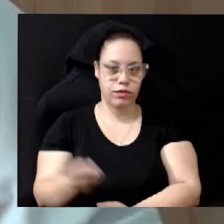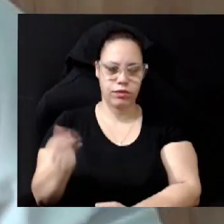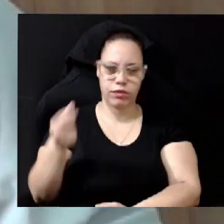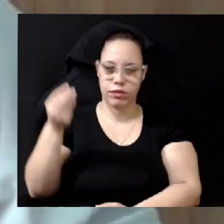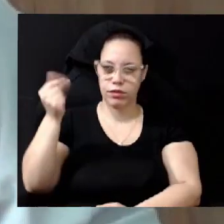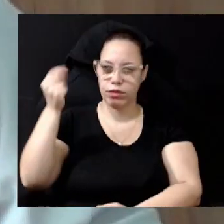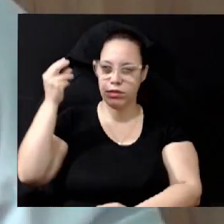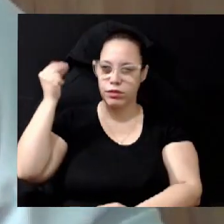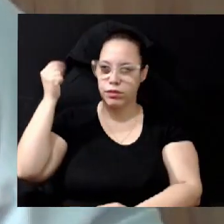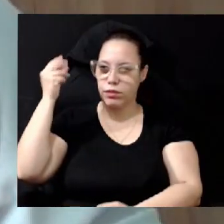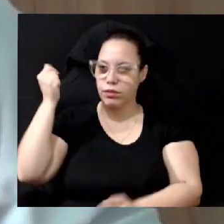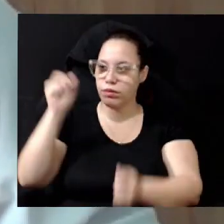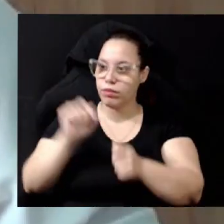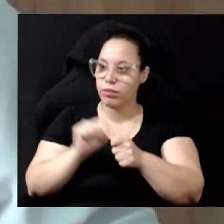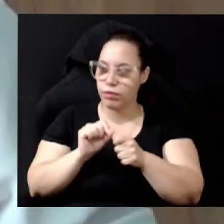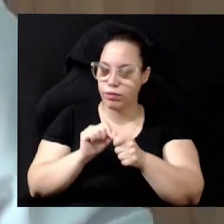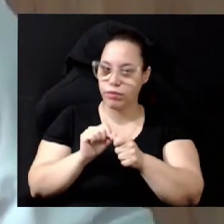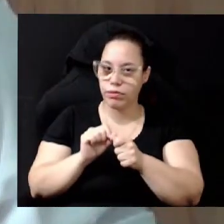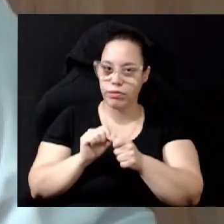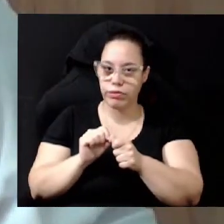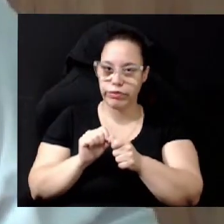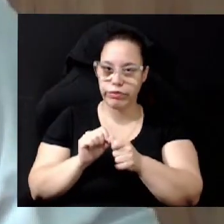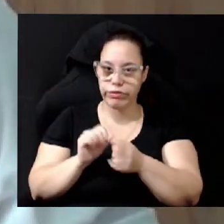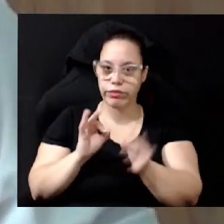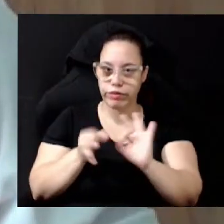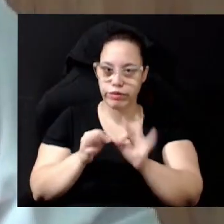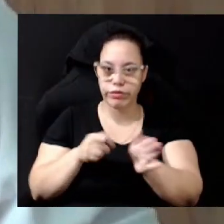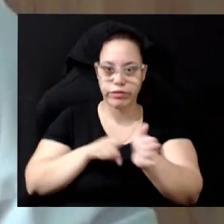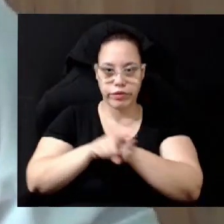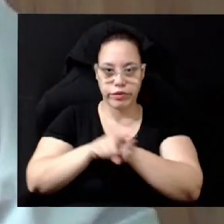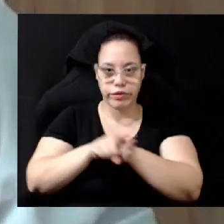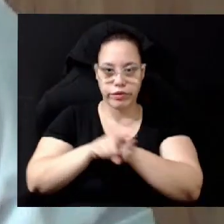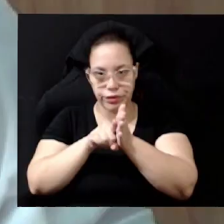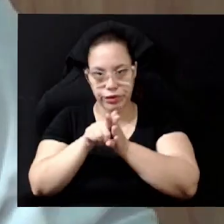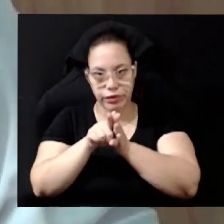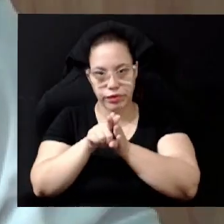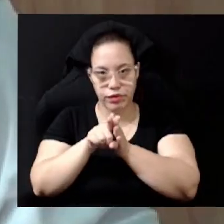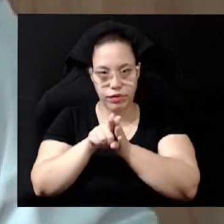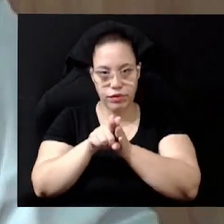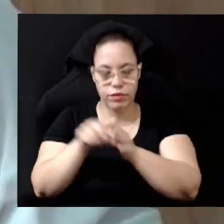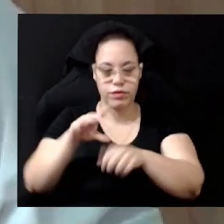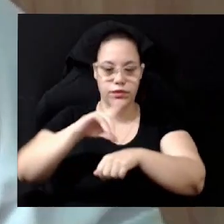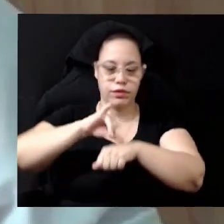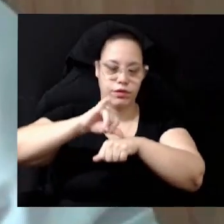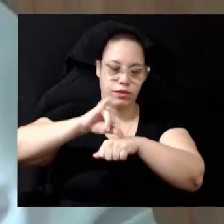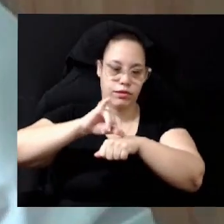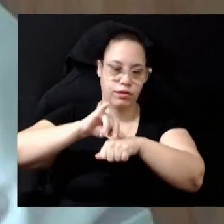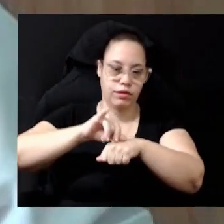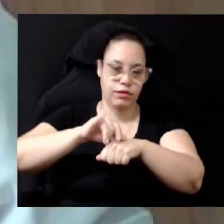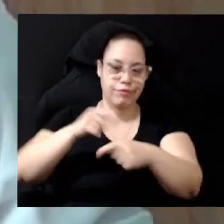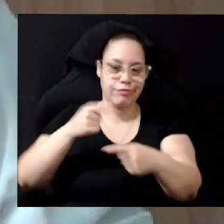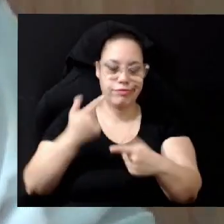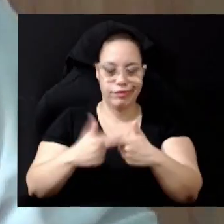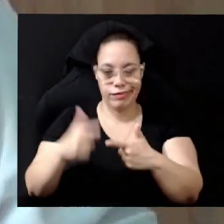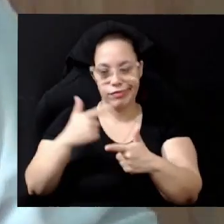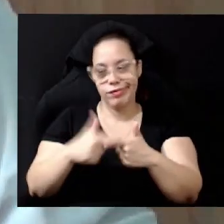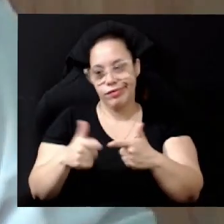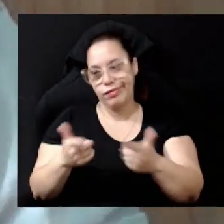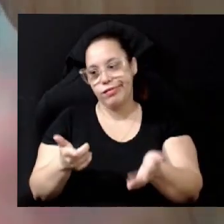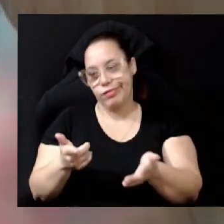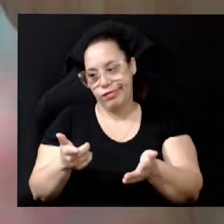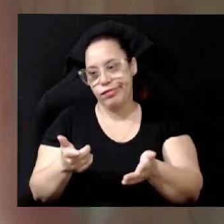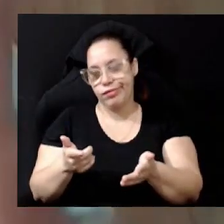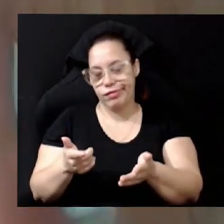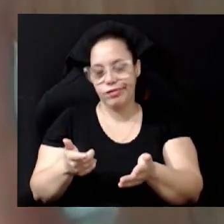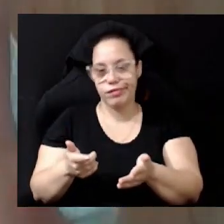Já há alguns anos, ao longo da minha carreira, eu faço justamente essa pesquisa sobre o sistema capitalista, sobre as consequências